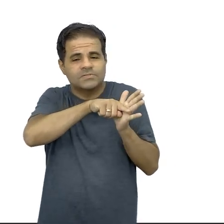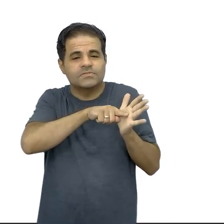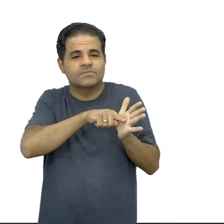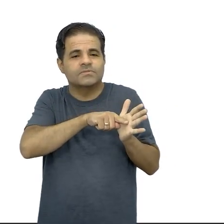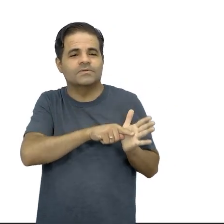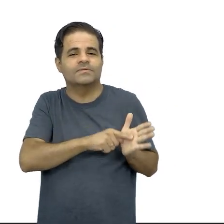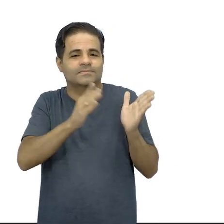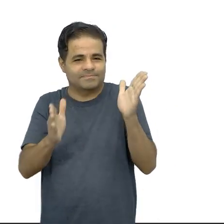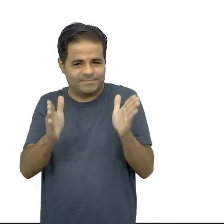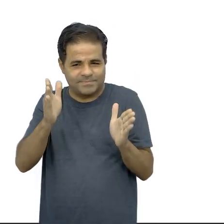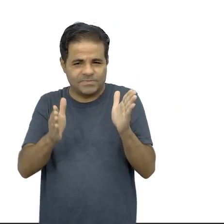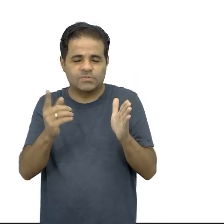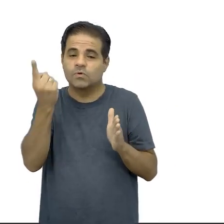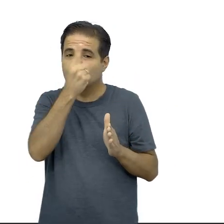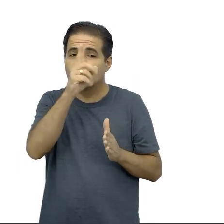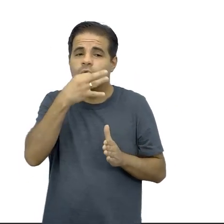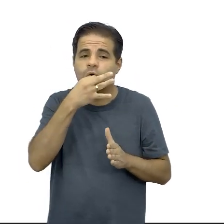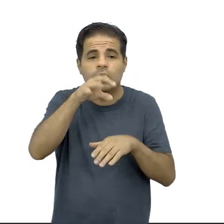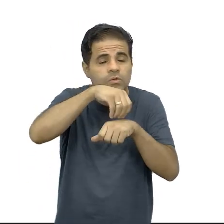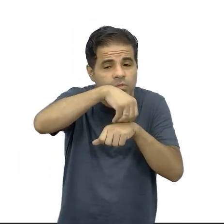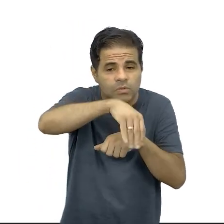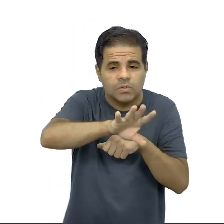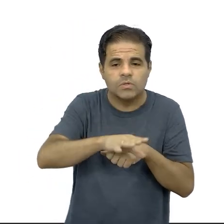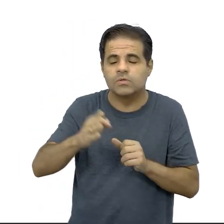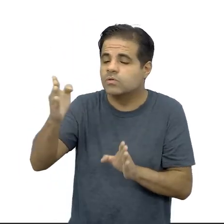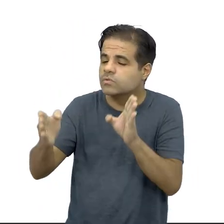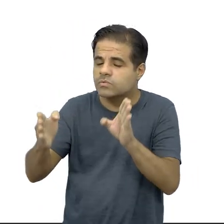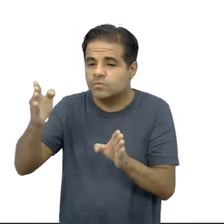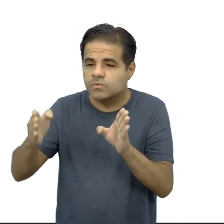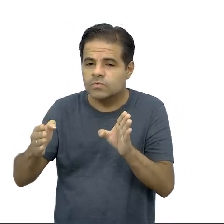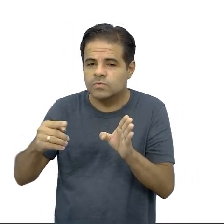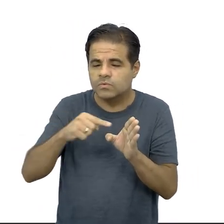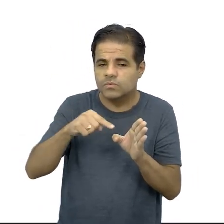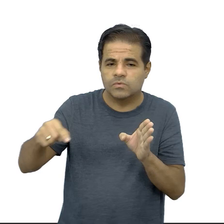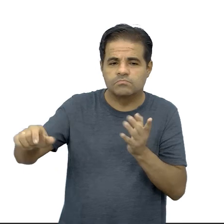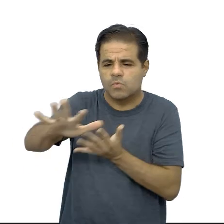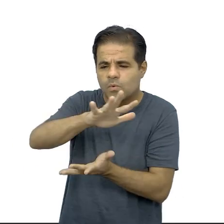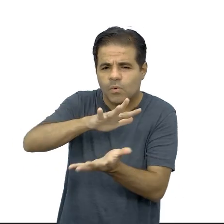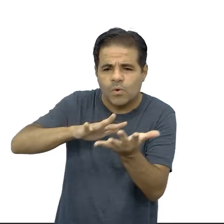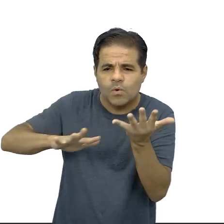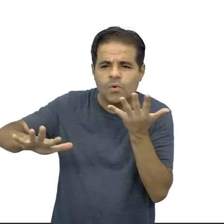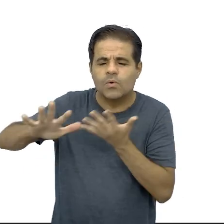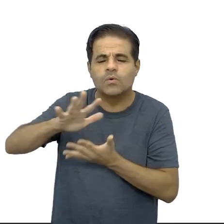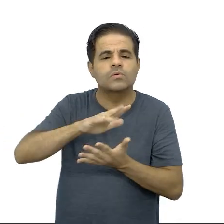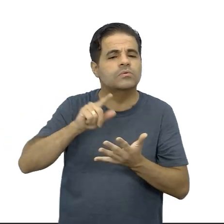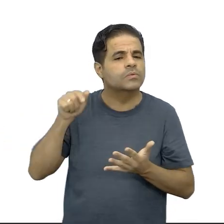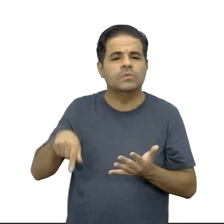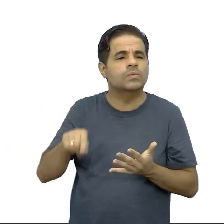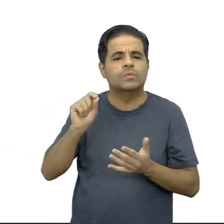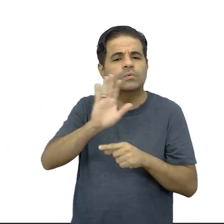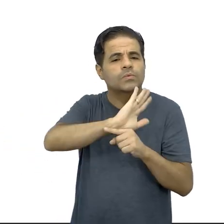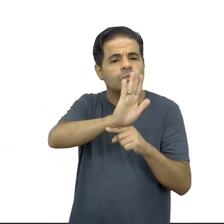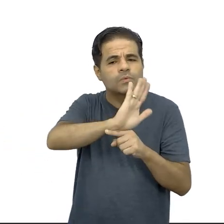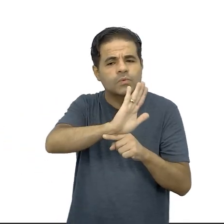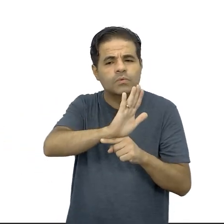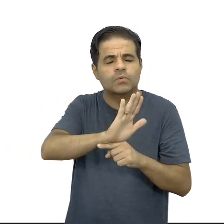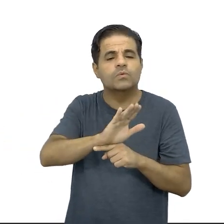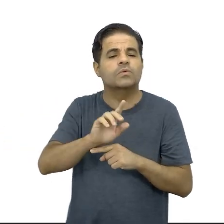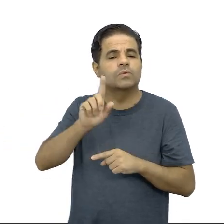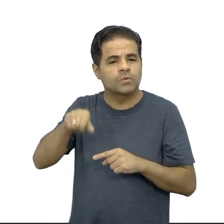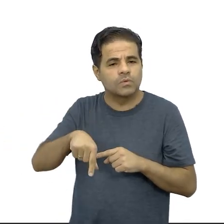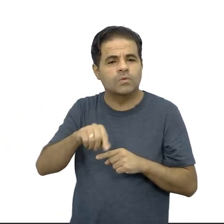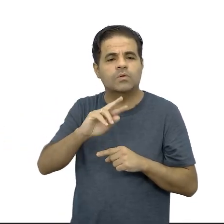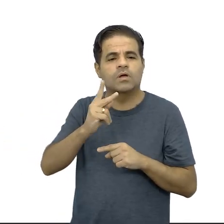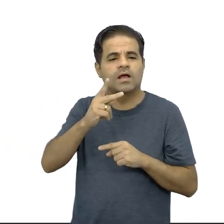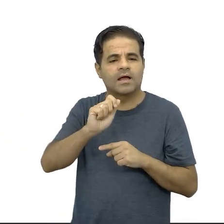2, né, a nossa última sugestão, ela traz um pouco do universo fantasioso dos livros e filmes do Harry Potter